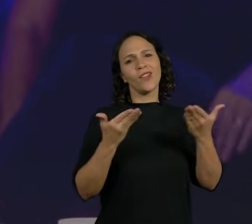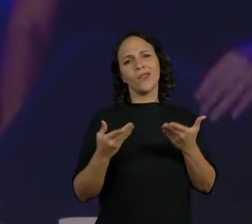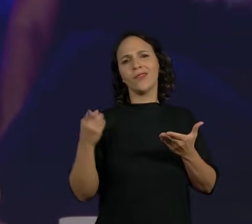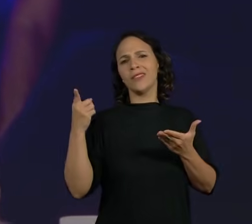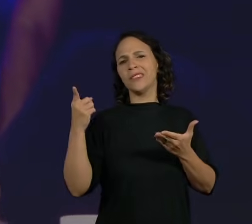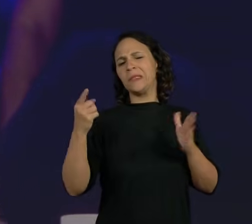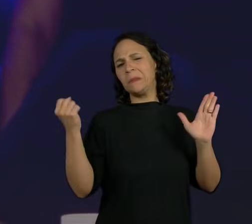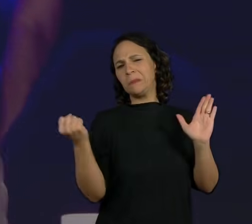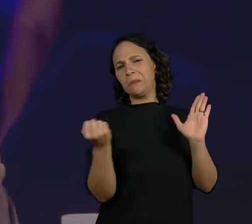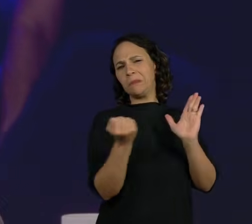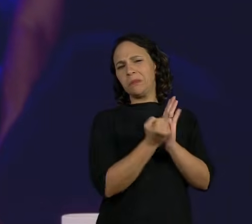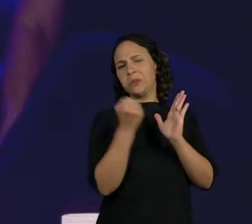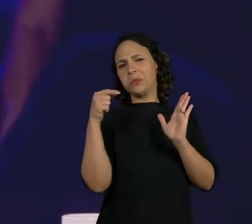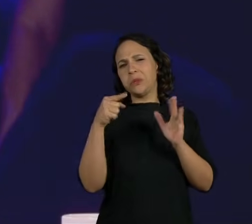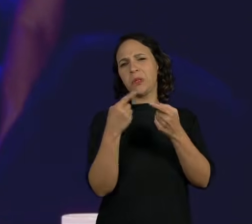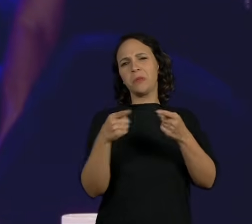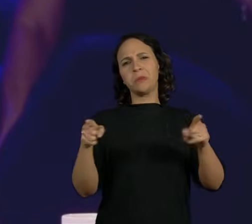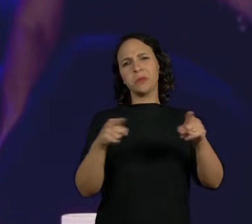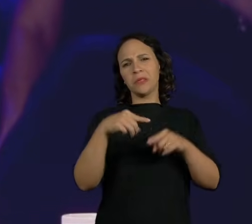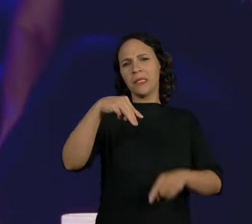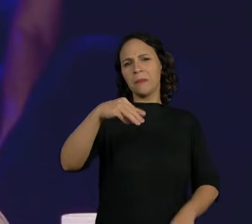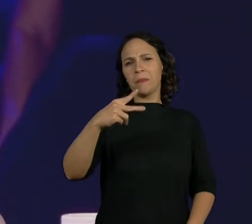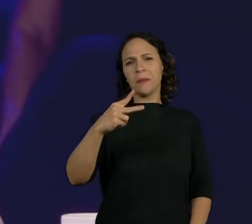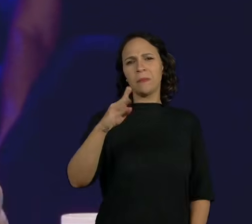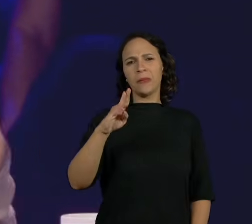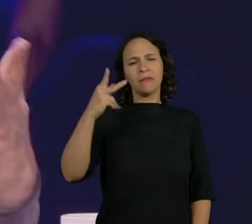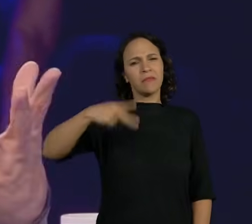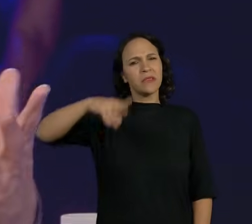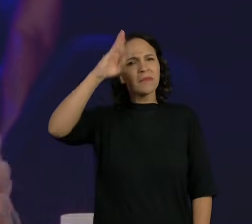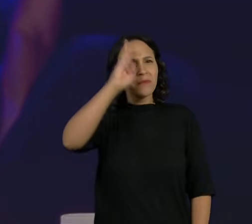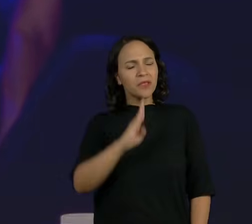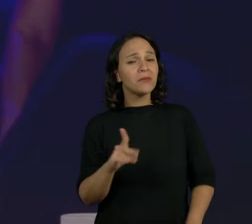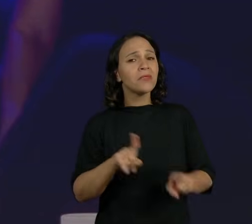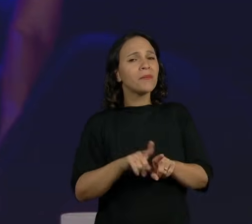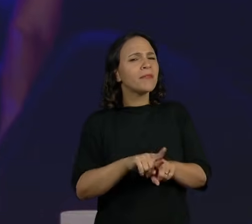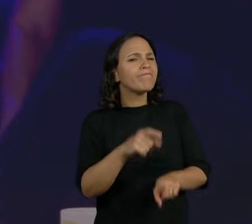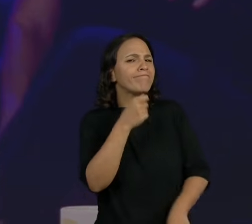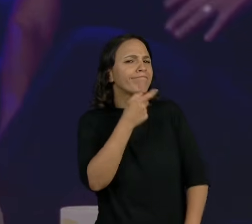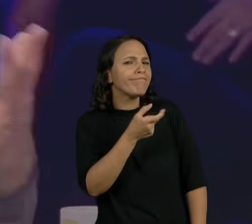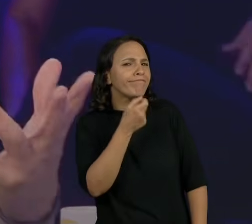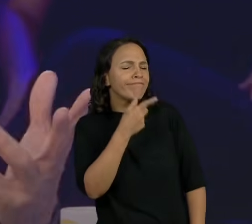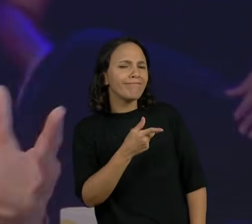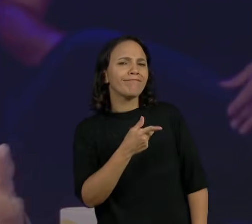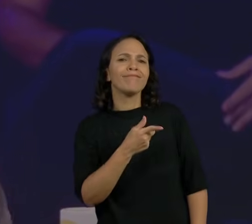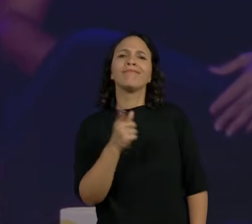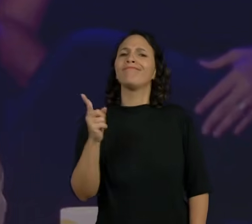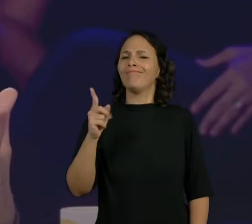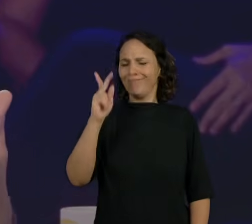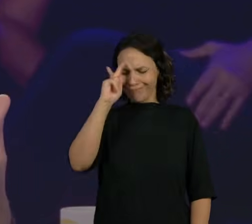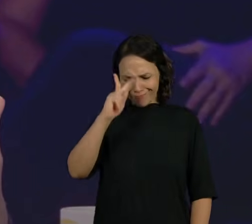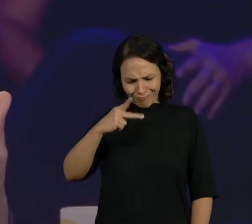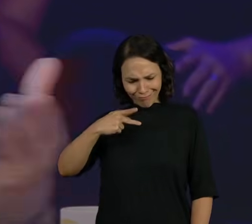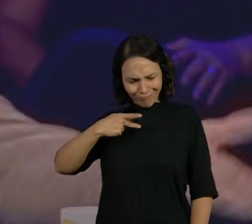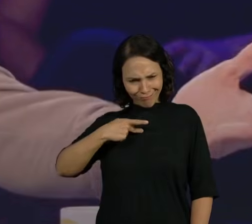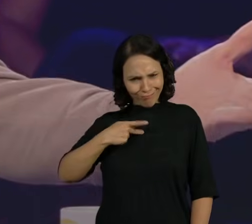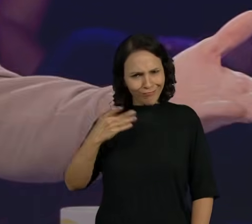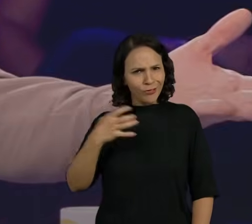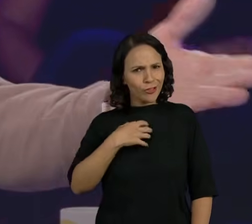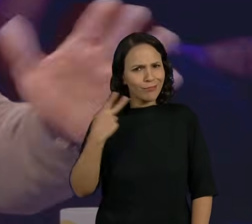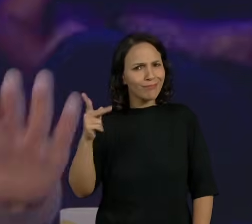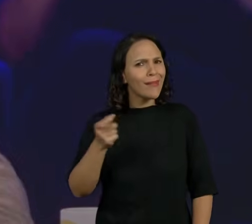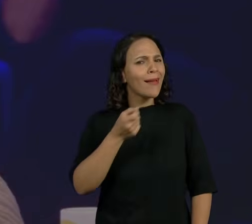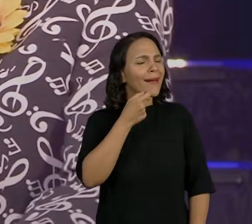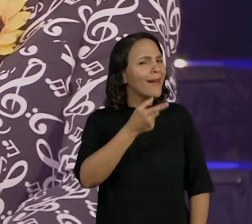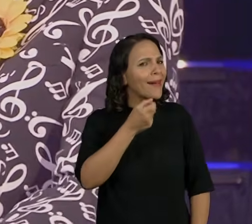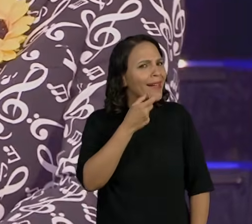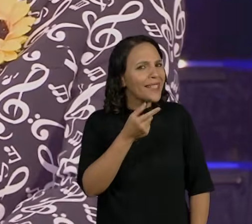da música popular brasileira, do humor, da irreverência, da alegria. Falcão!